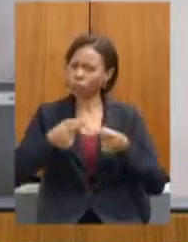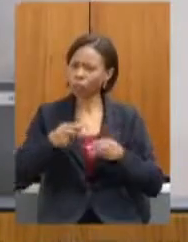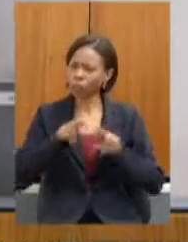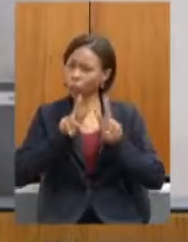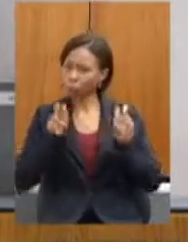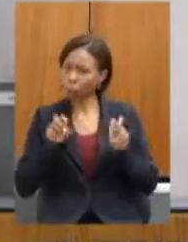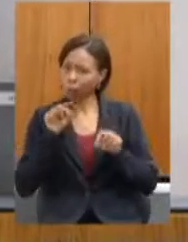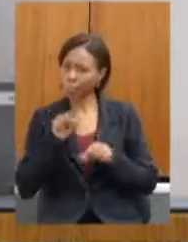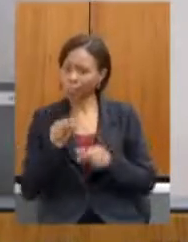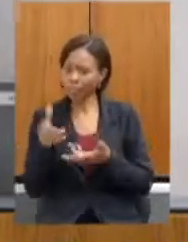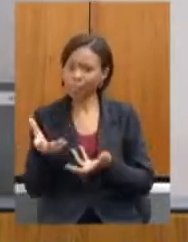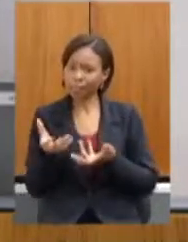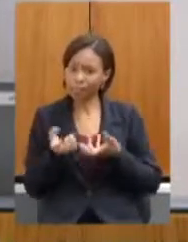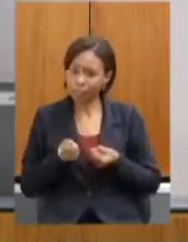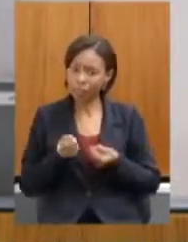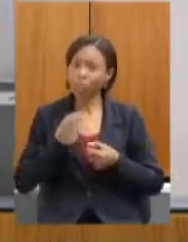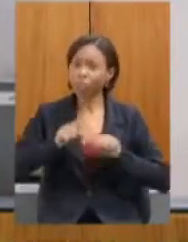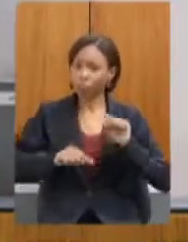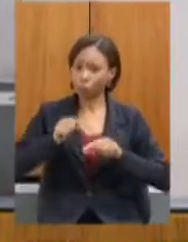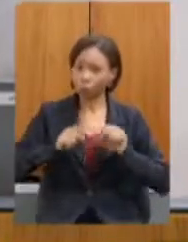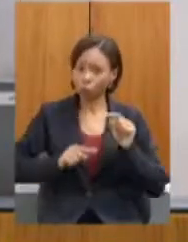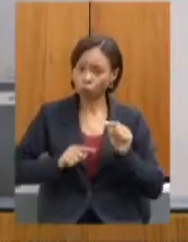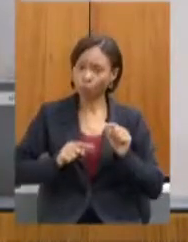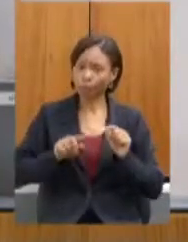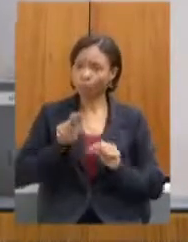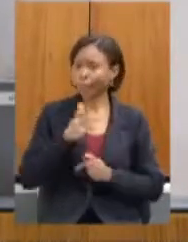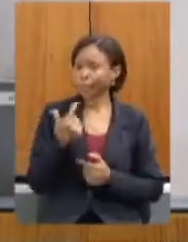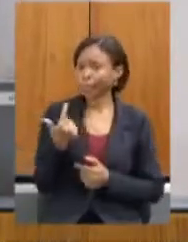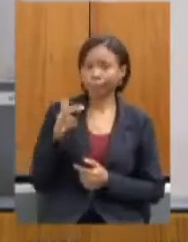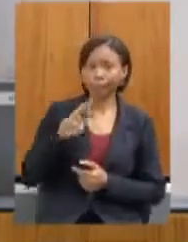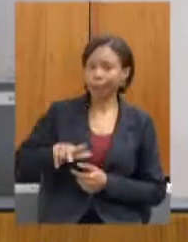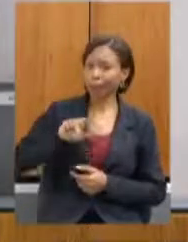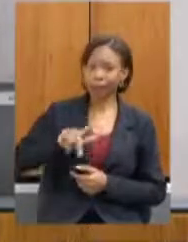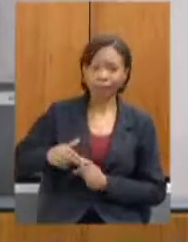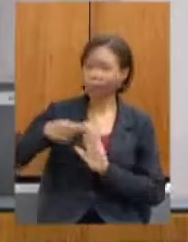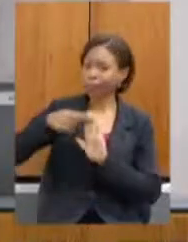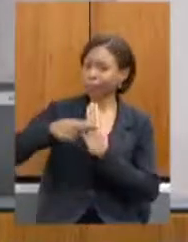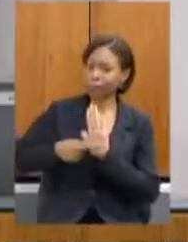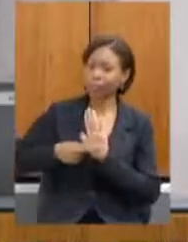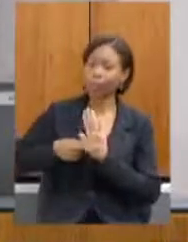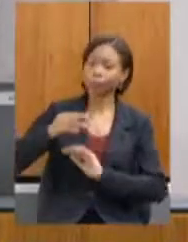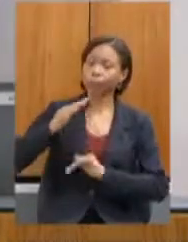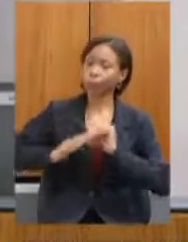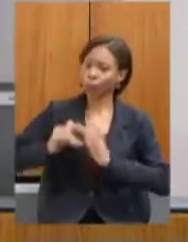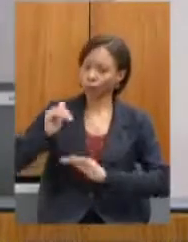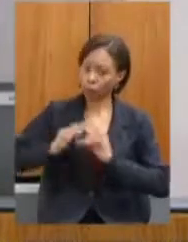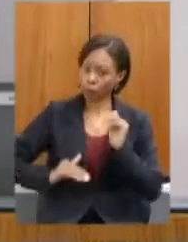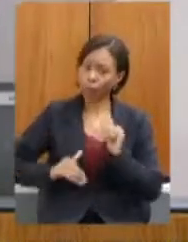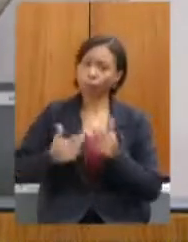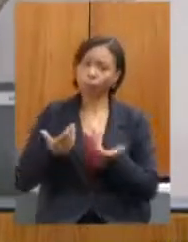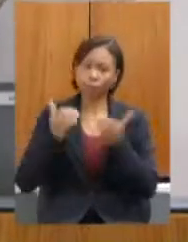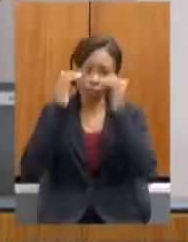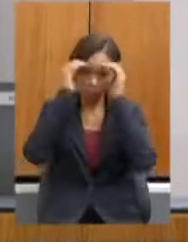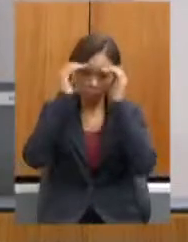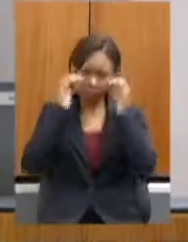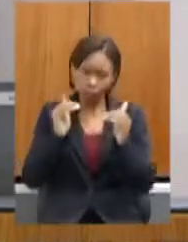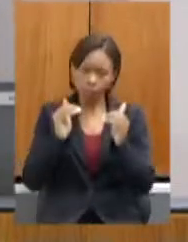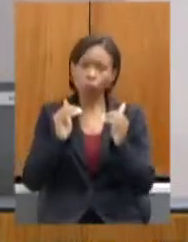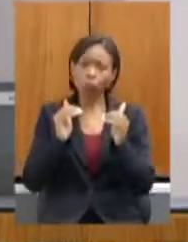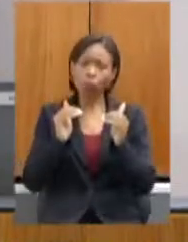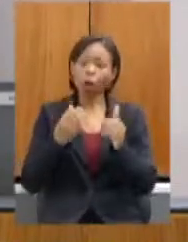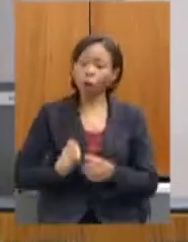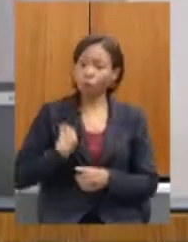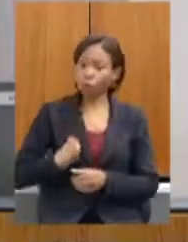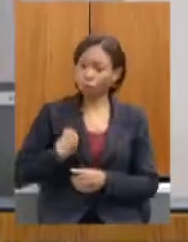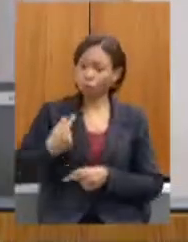em vez de critérios técnicos que respeitem a lógica de funcionamento e organização da política de Saúde do Estado